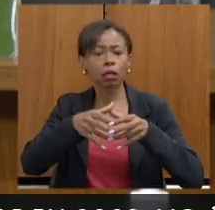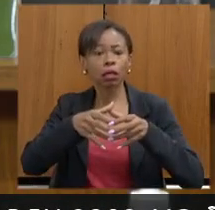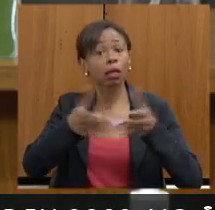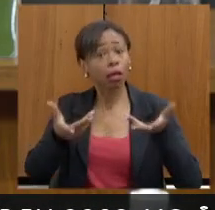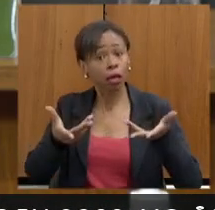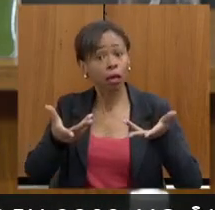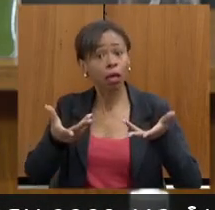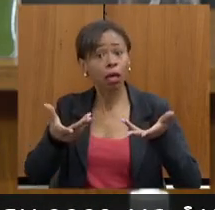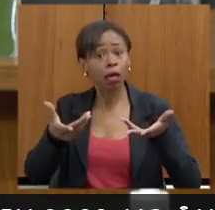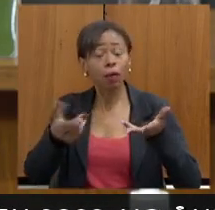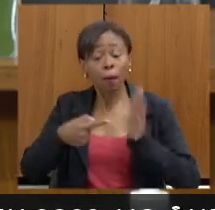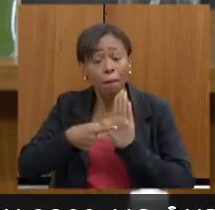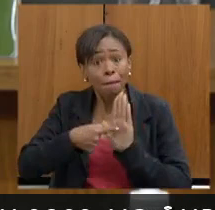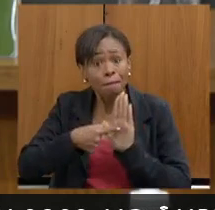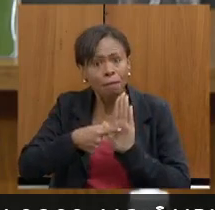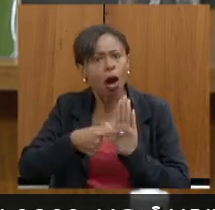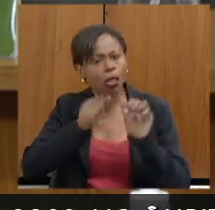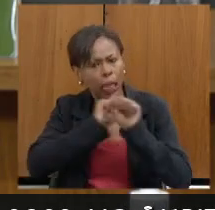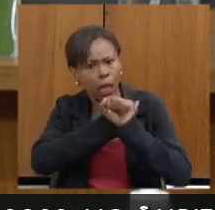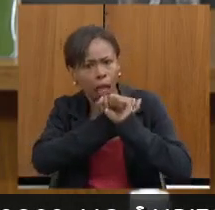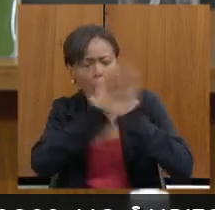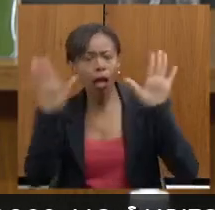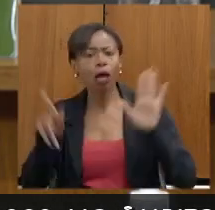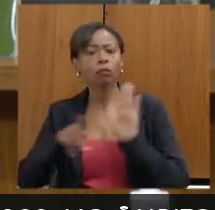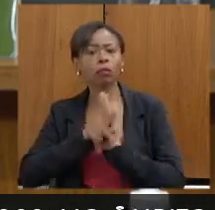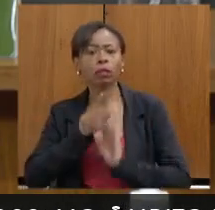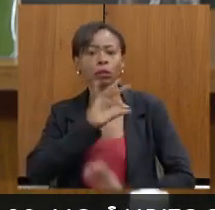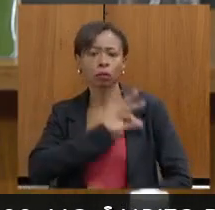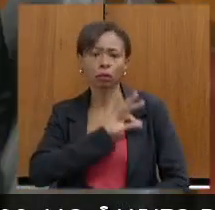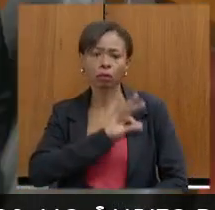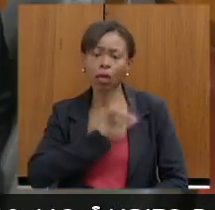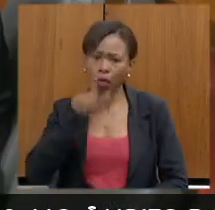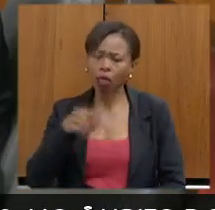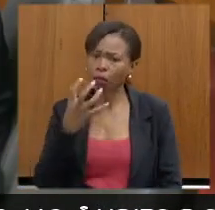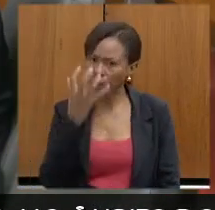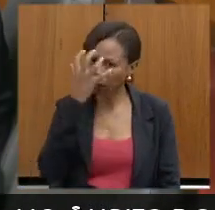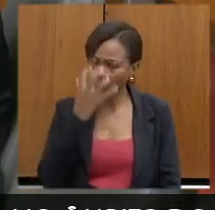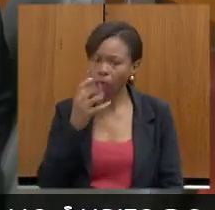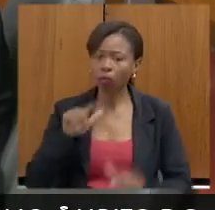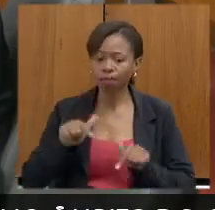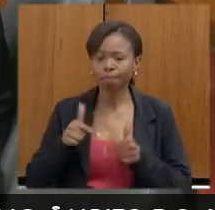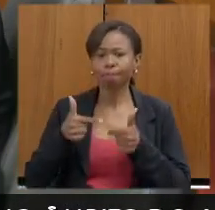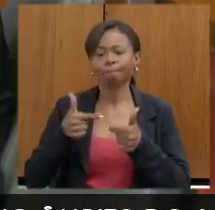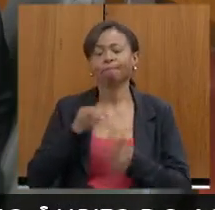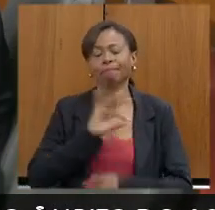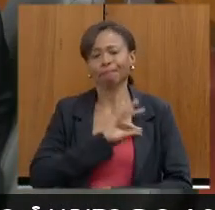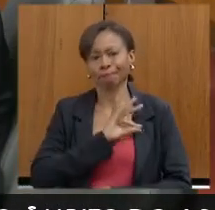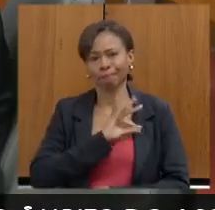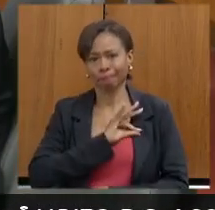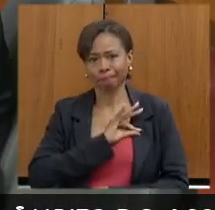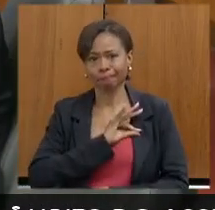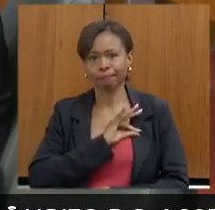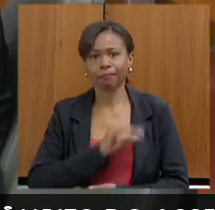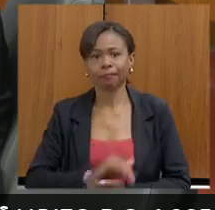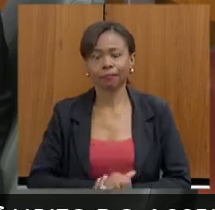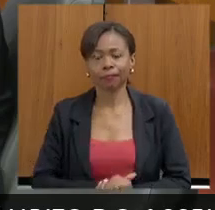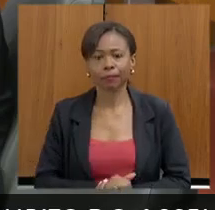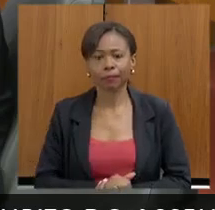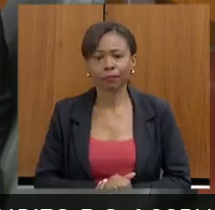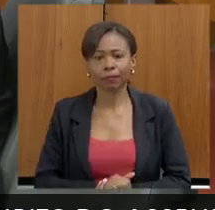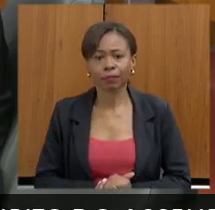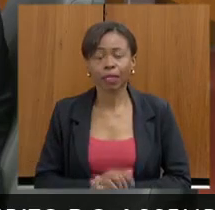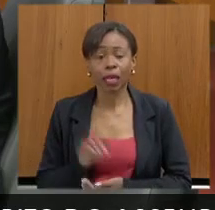Militar olha transparência seriedade né da nossa atuação E aí é esse